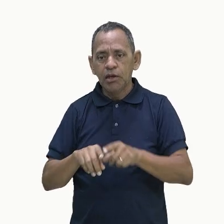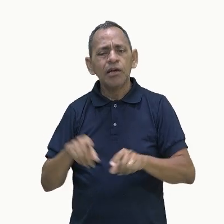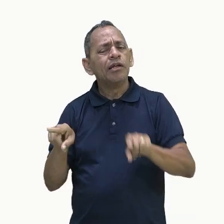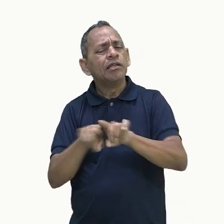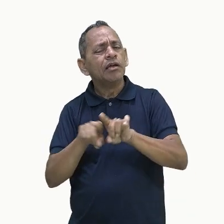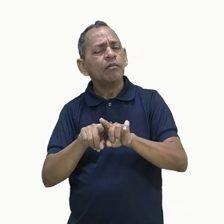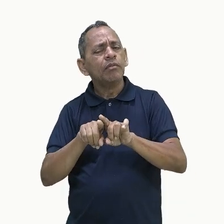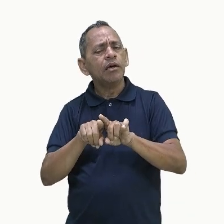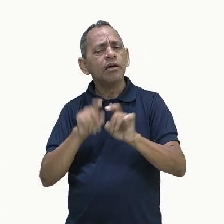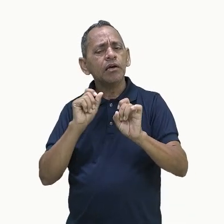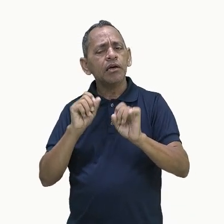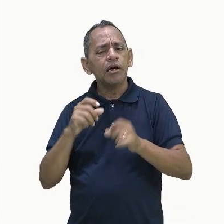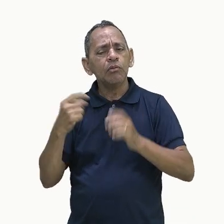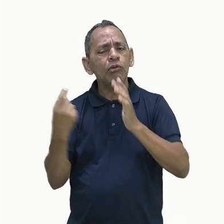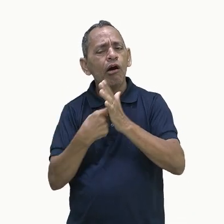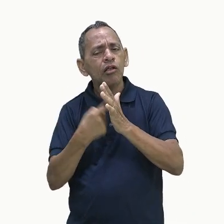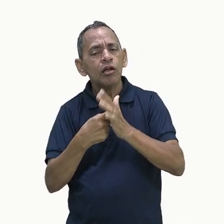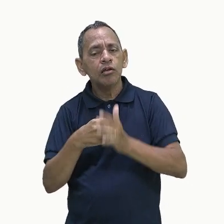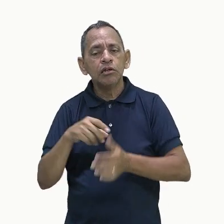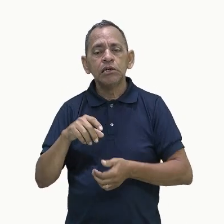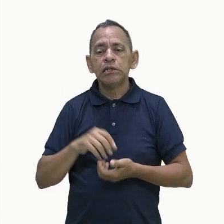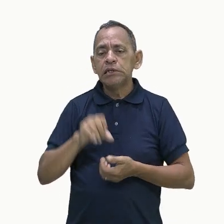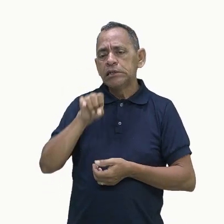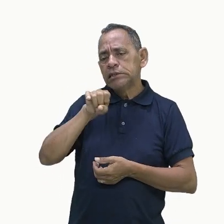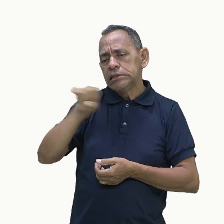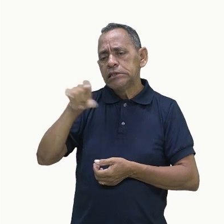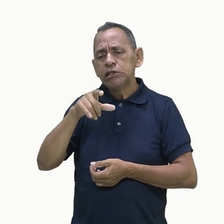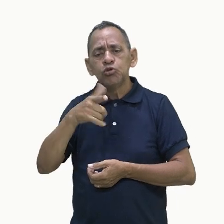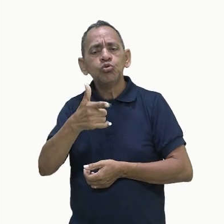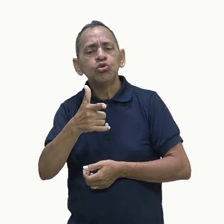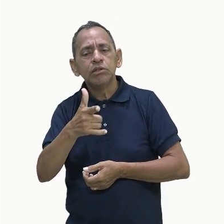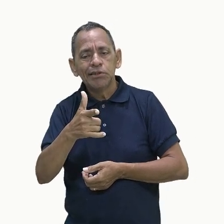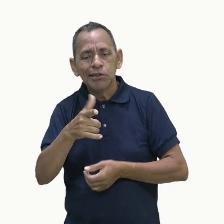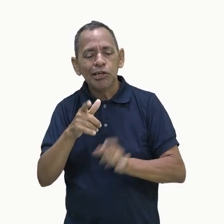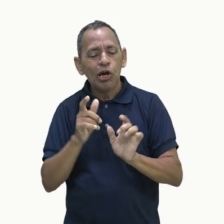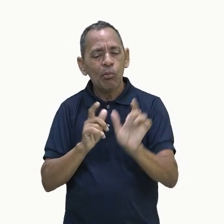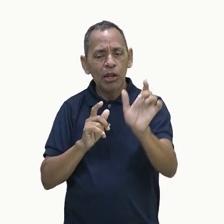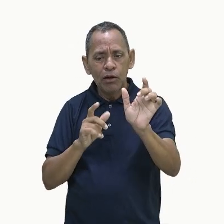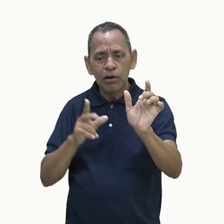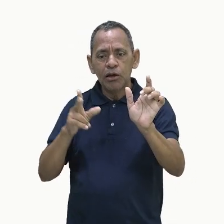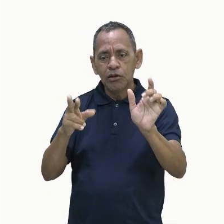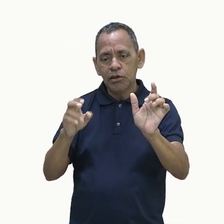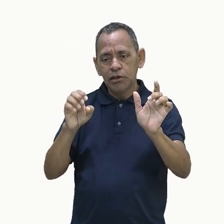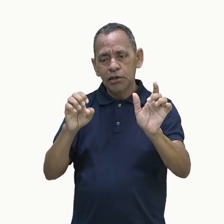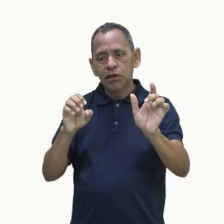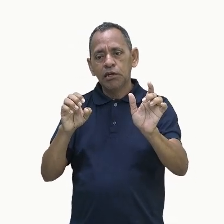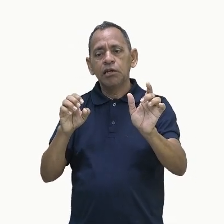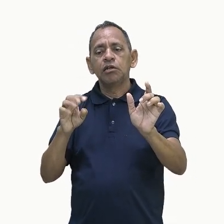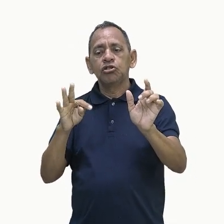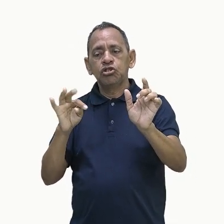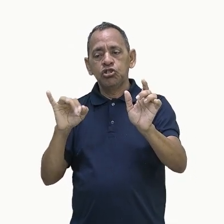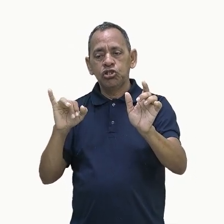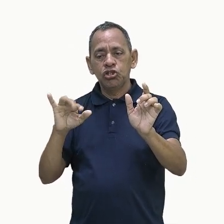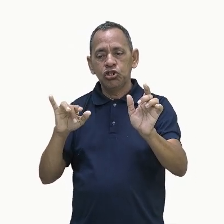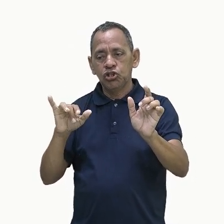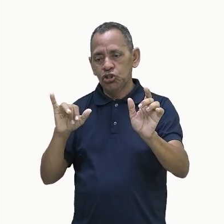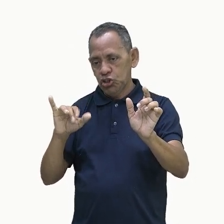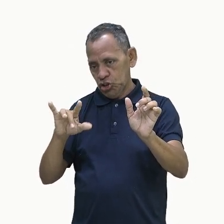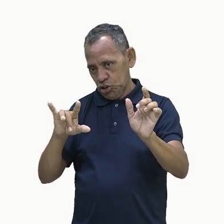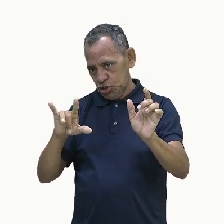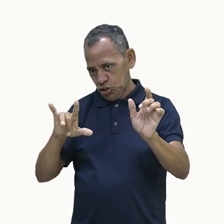perguntando, professora, mas se não vier a palavra retilíneo, quer dizer o quê? Você vai usar o